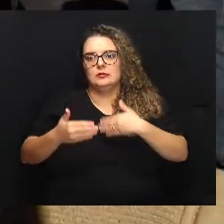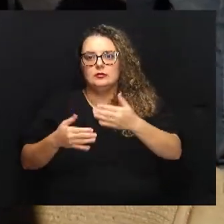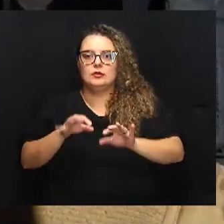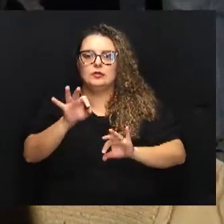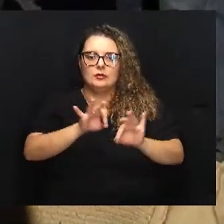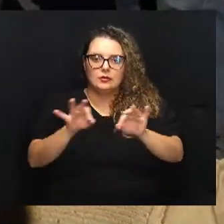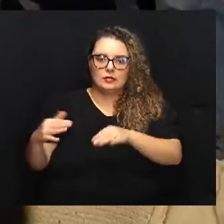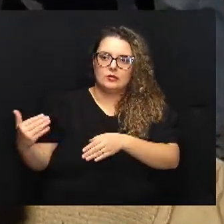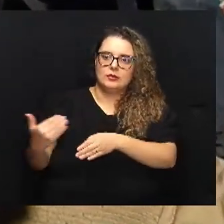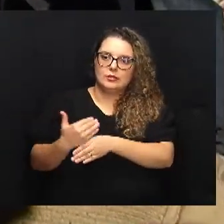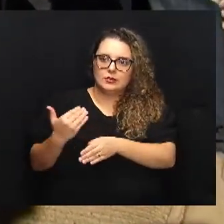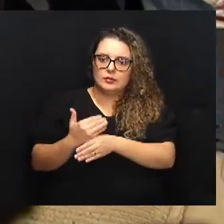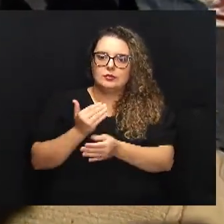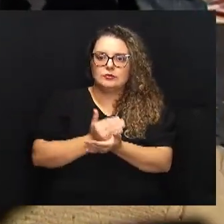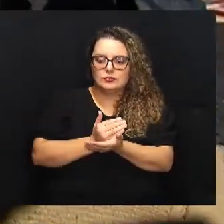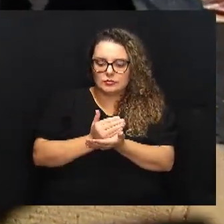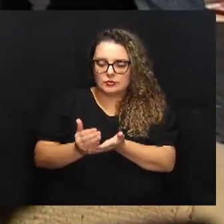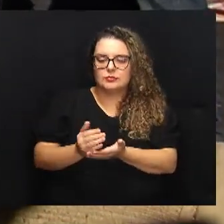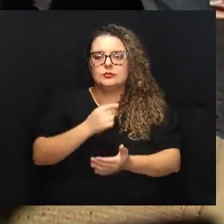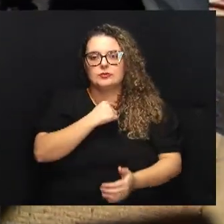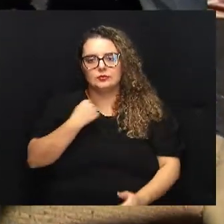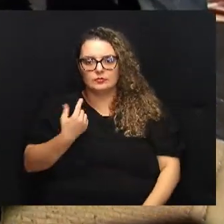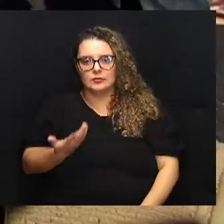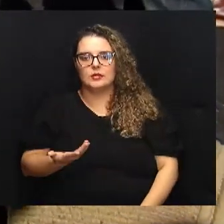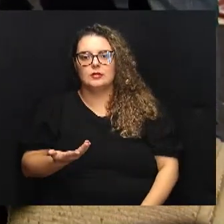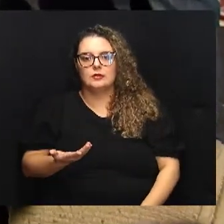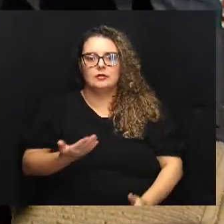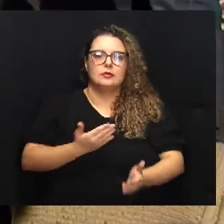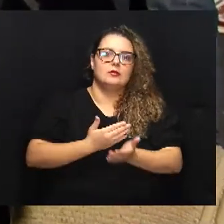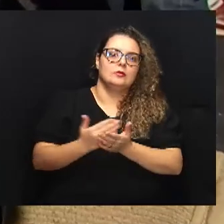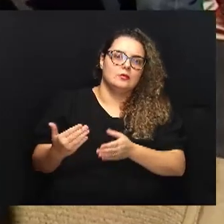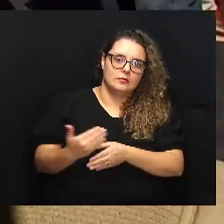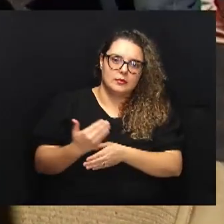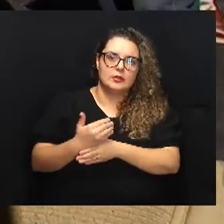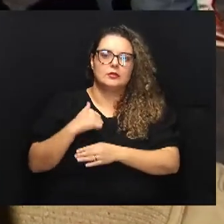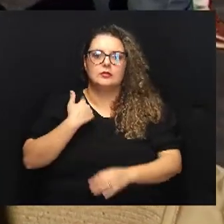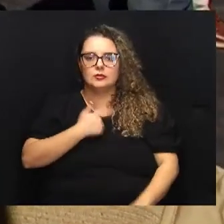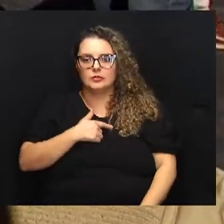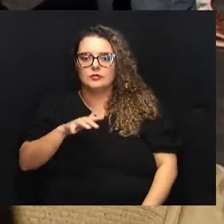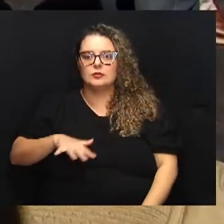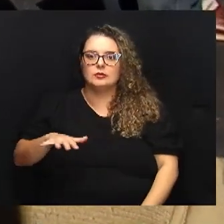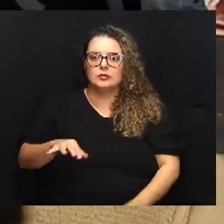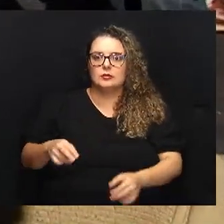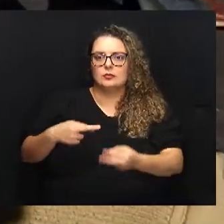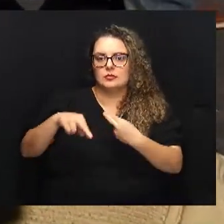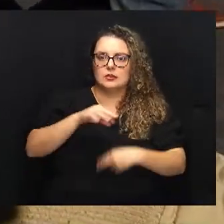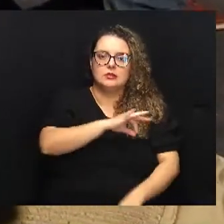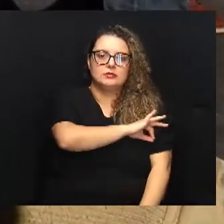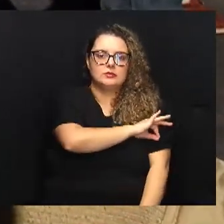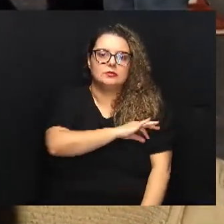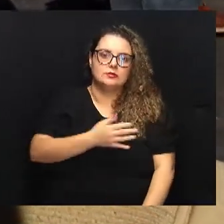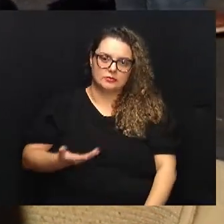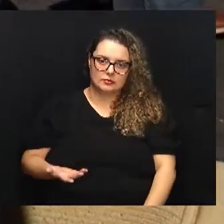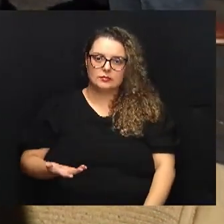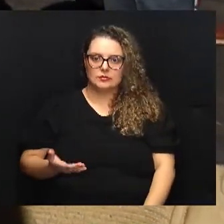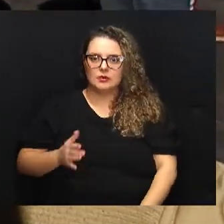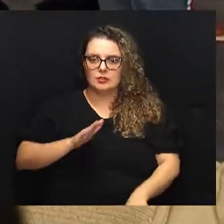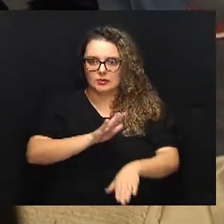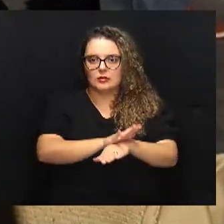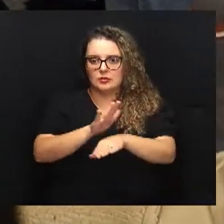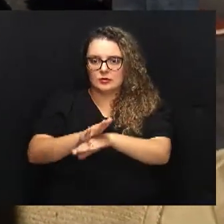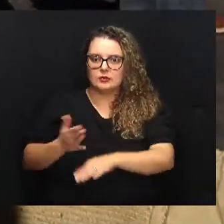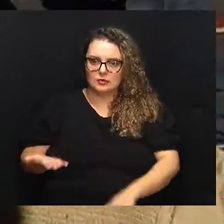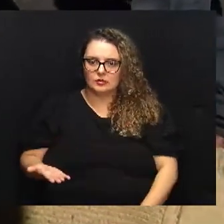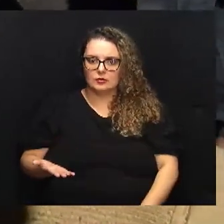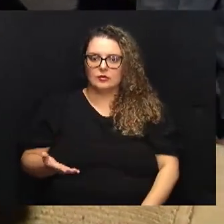de obra, de início, de prazos, de início de obra, nossa parte com a prefeitura. Então, assim, eu ajudei, na